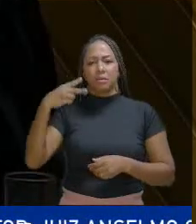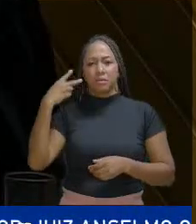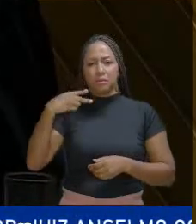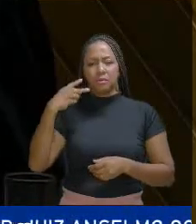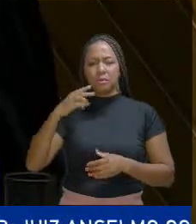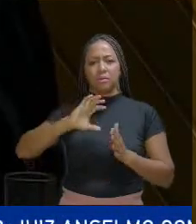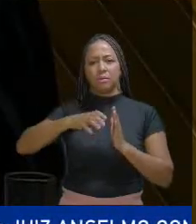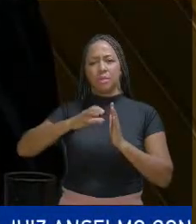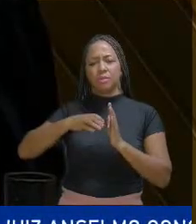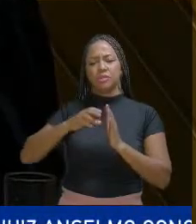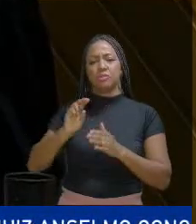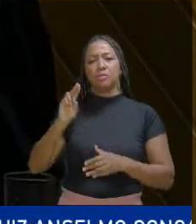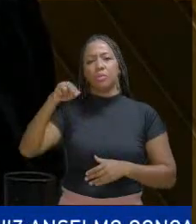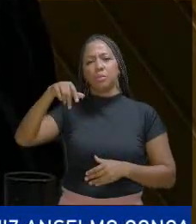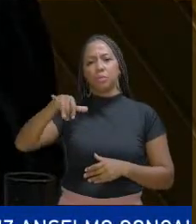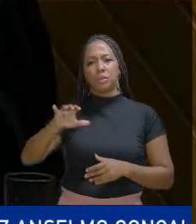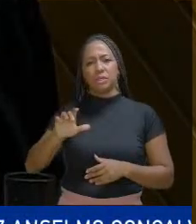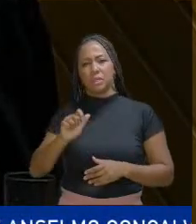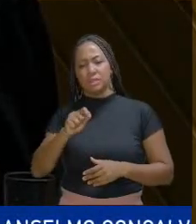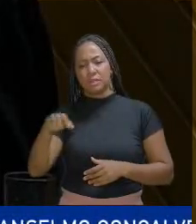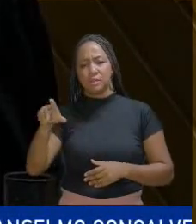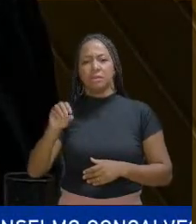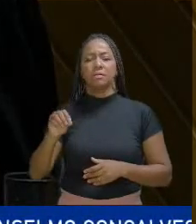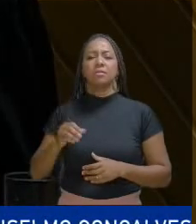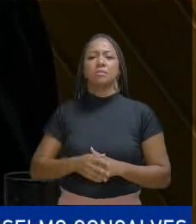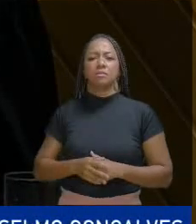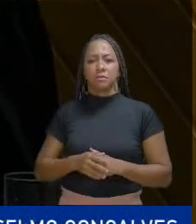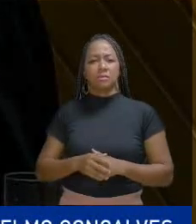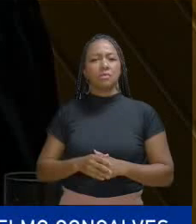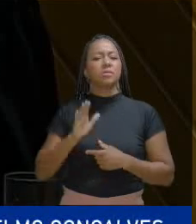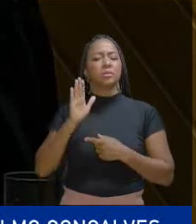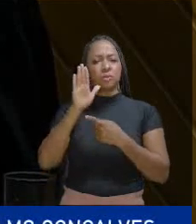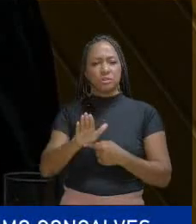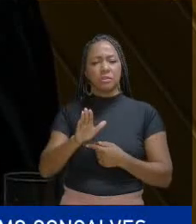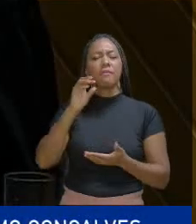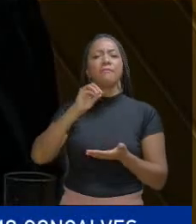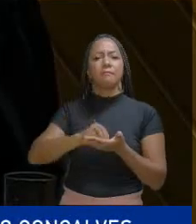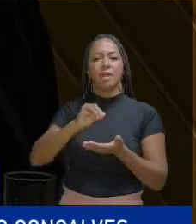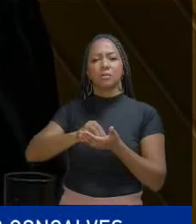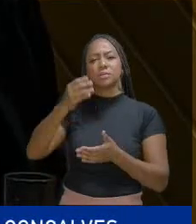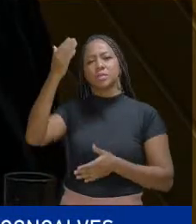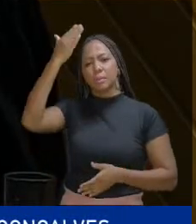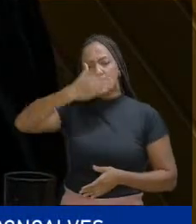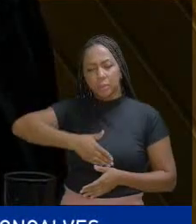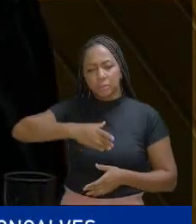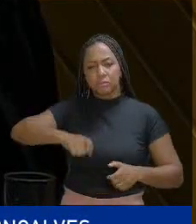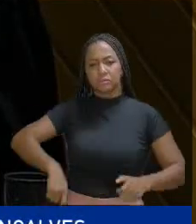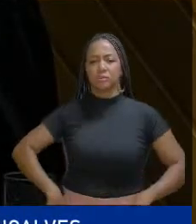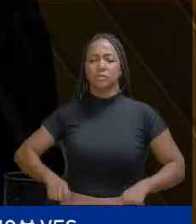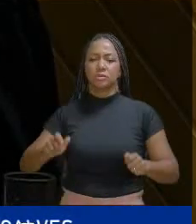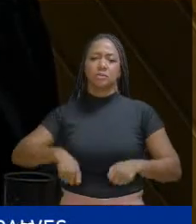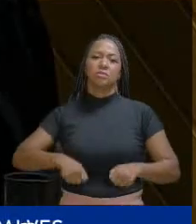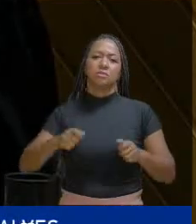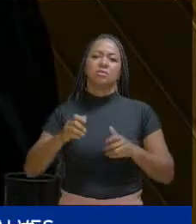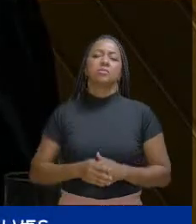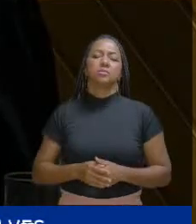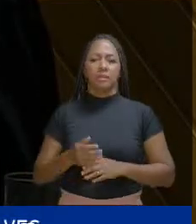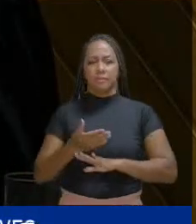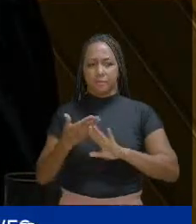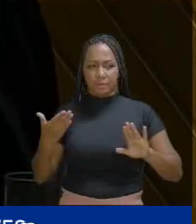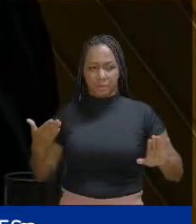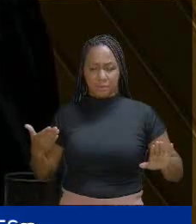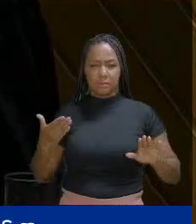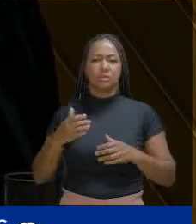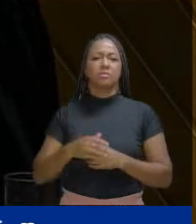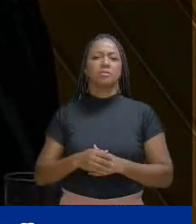pelo partido União Brasil. Fato público e notório, evidenciando a ausência de comprovação da despesa. Diante disso,